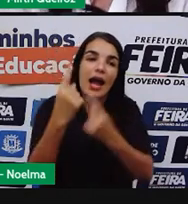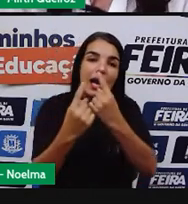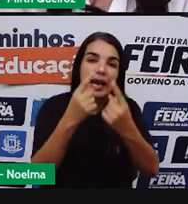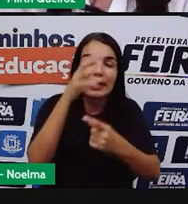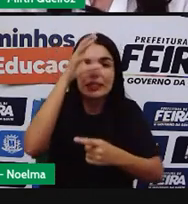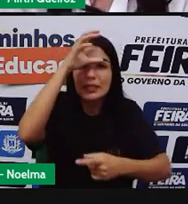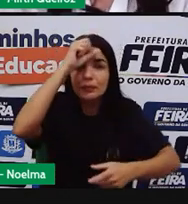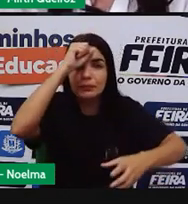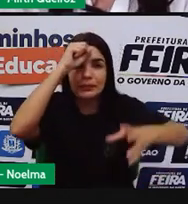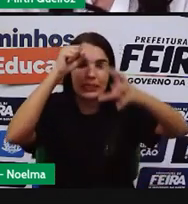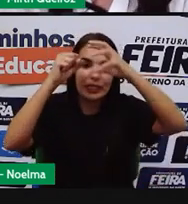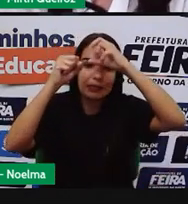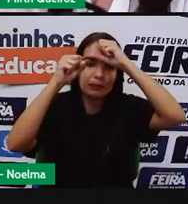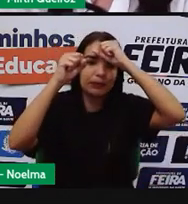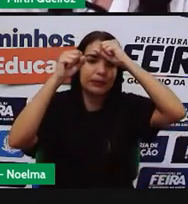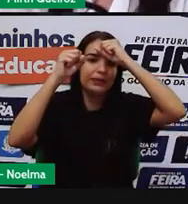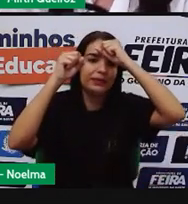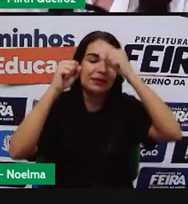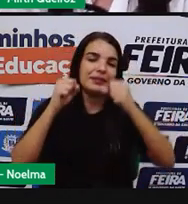um aprendizado, né?